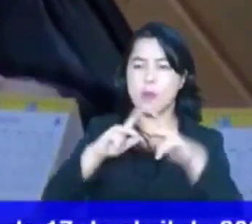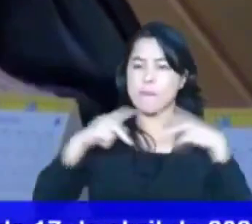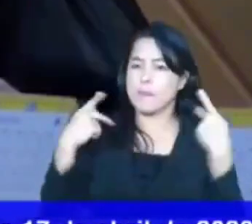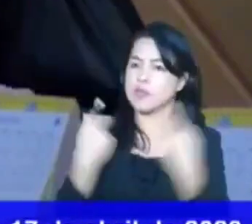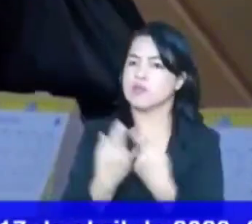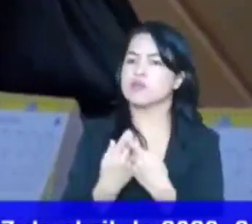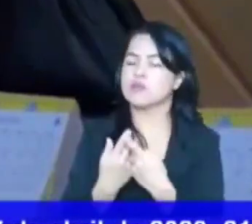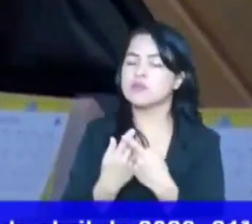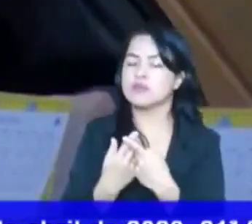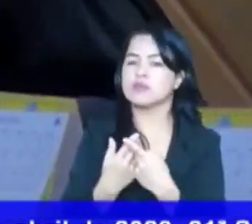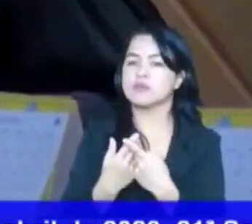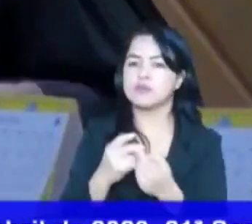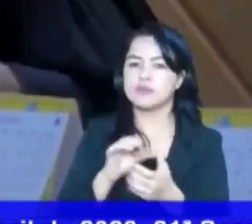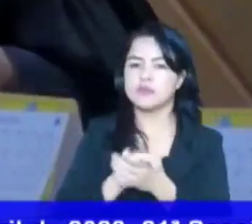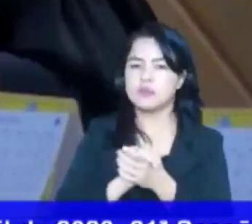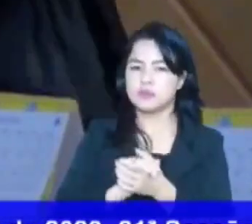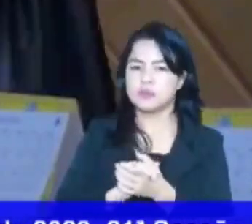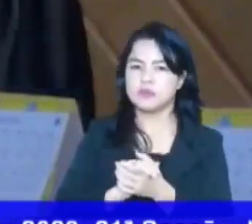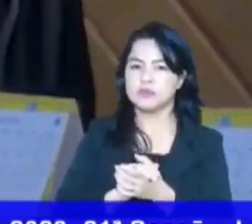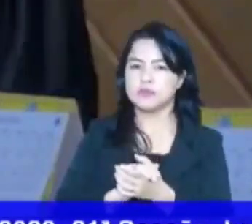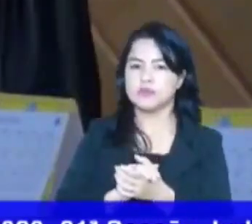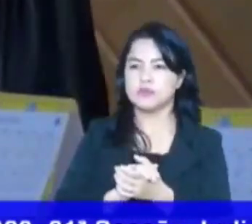parente, eu estou